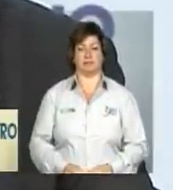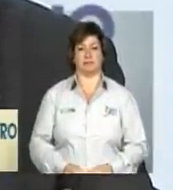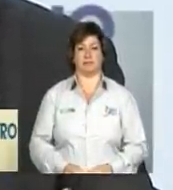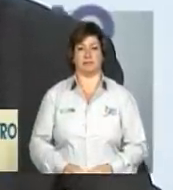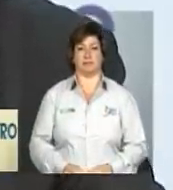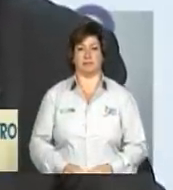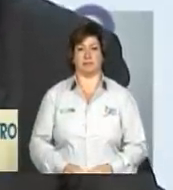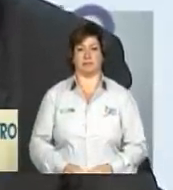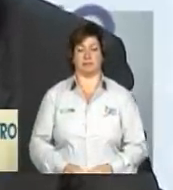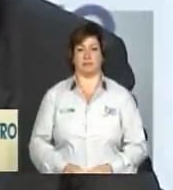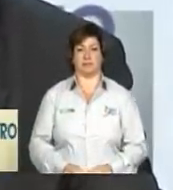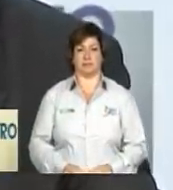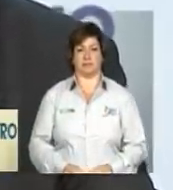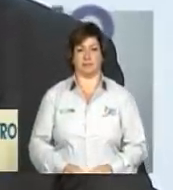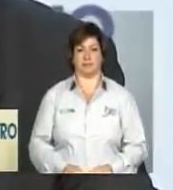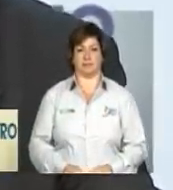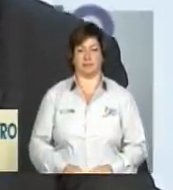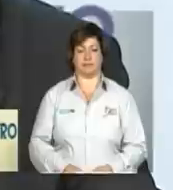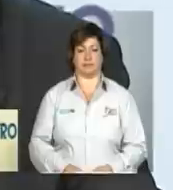ser